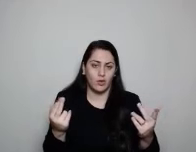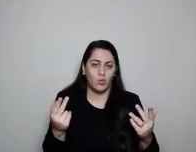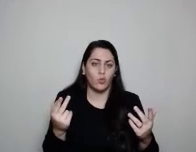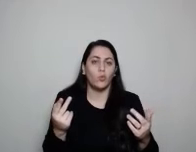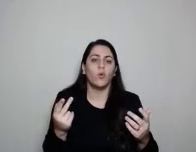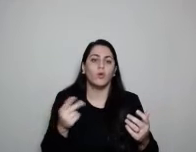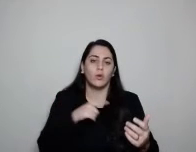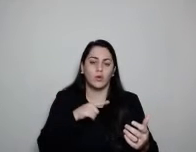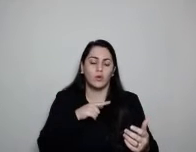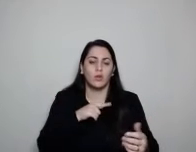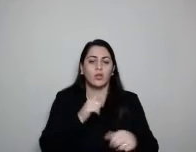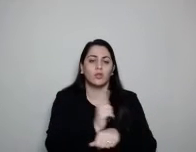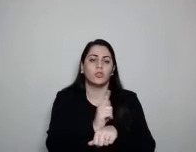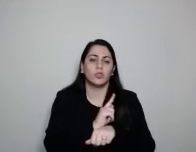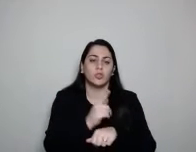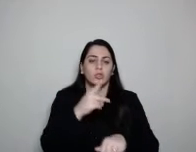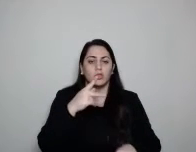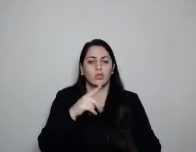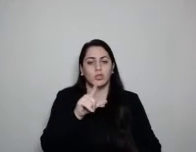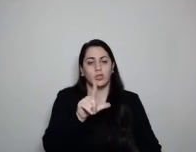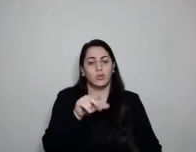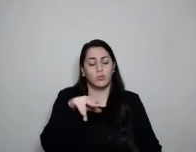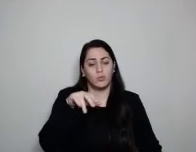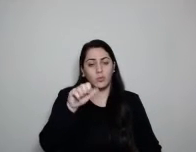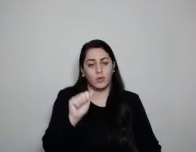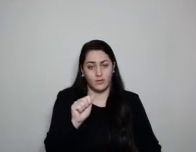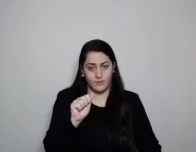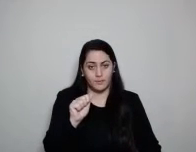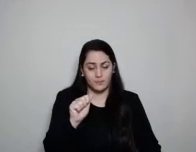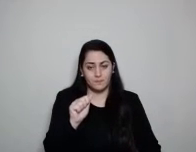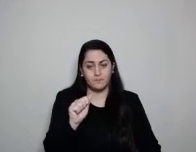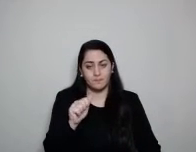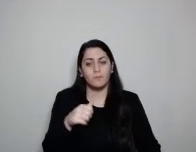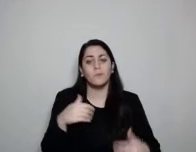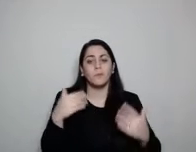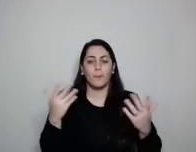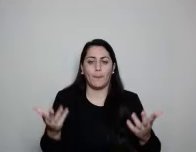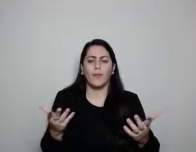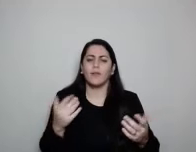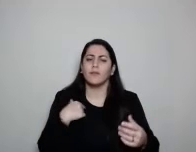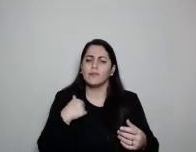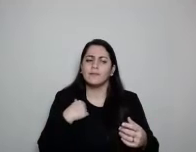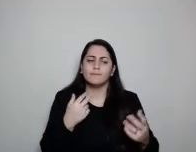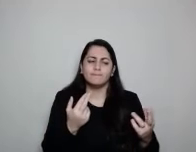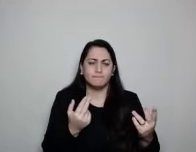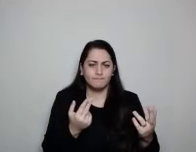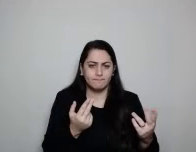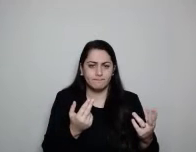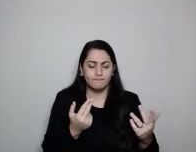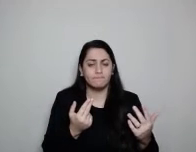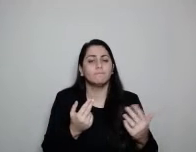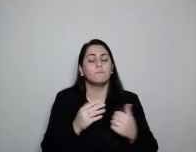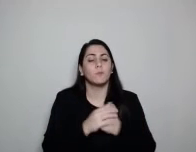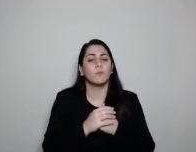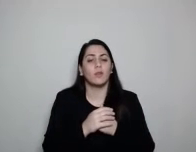a gestão plena. E por conta dessa similaridade, dessa equiparação, o